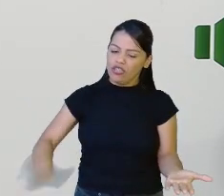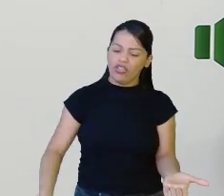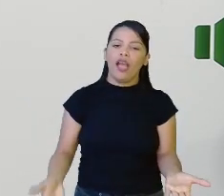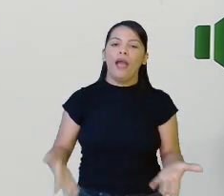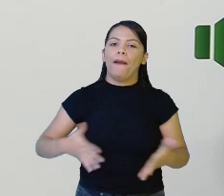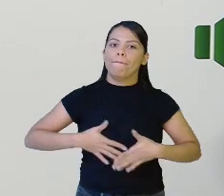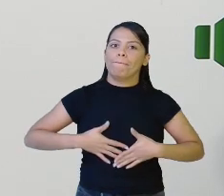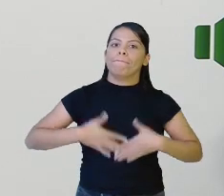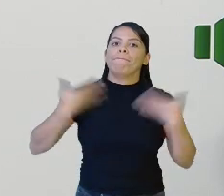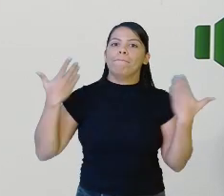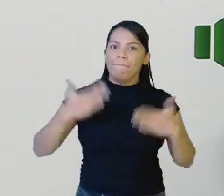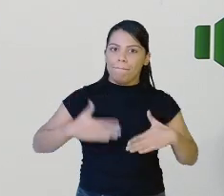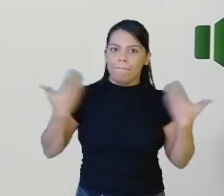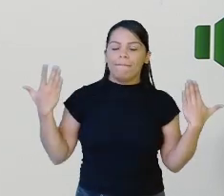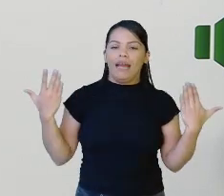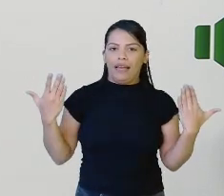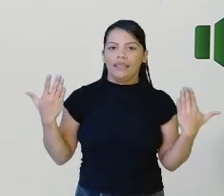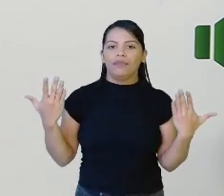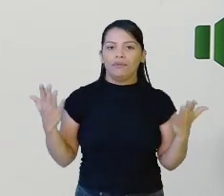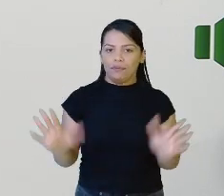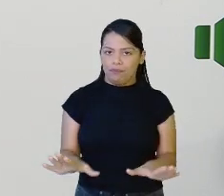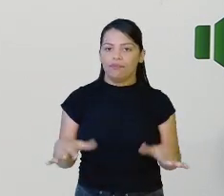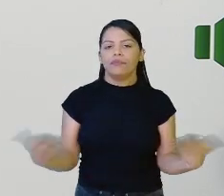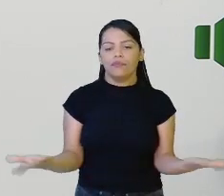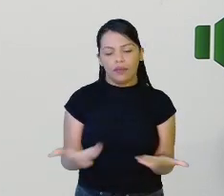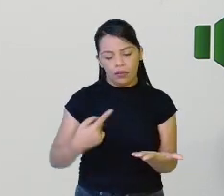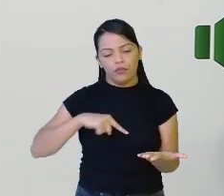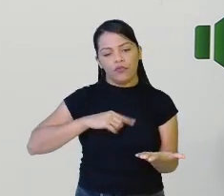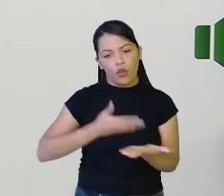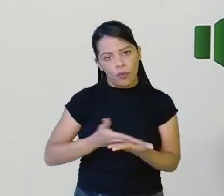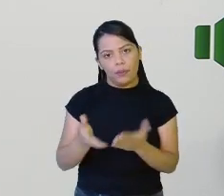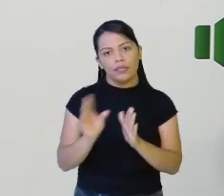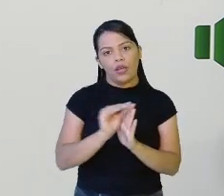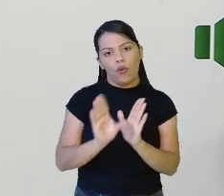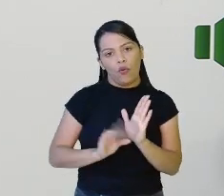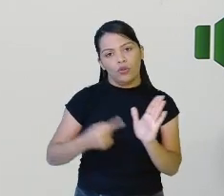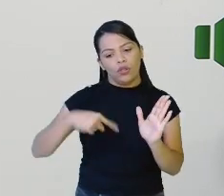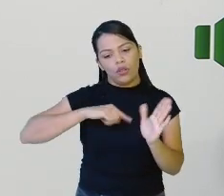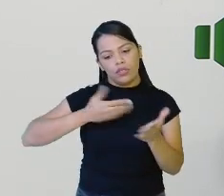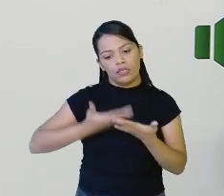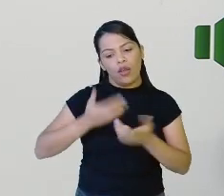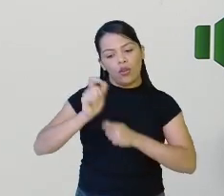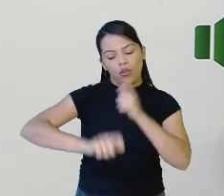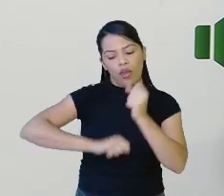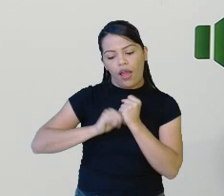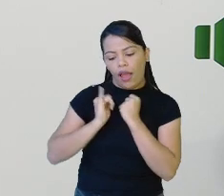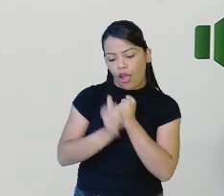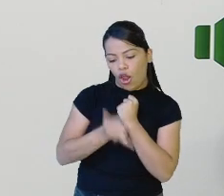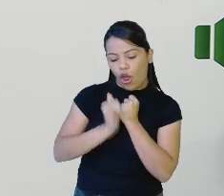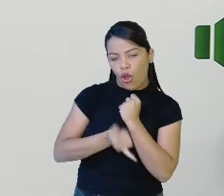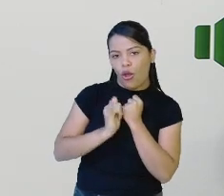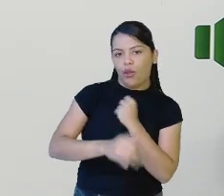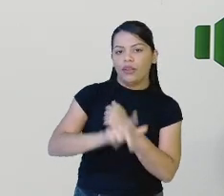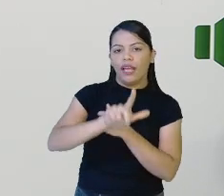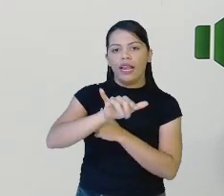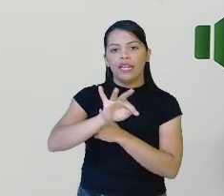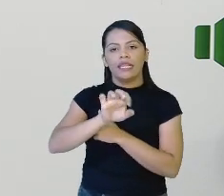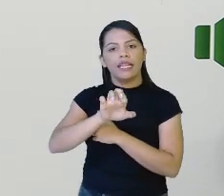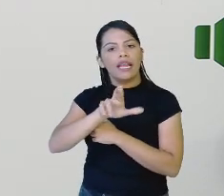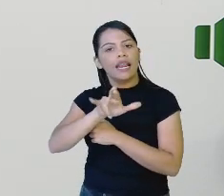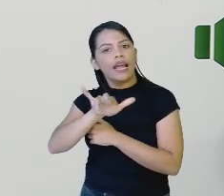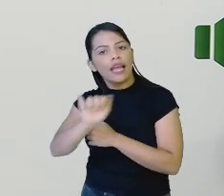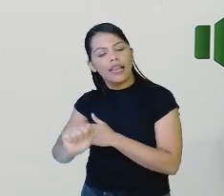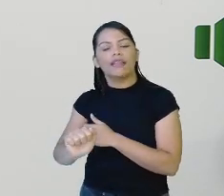agora sim vamos começar o conteúdo da aula de hoje, que são crônicas literárias.